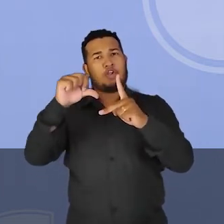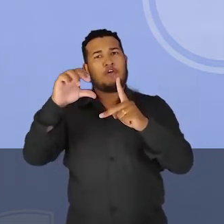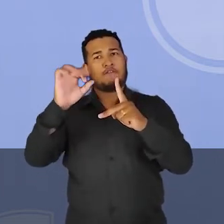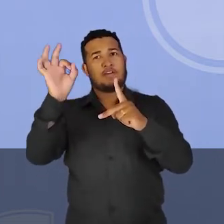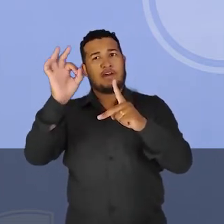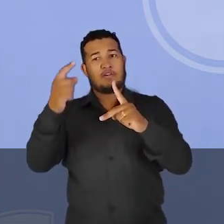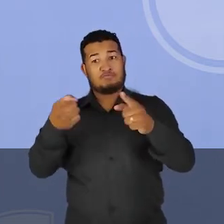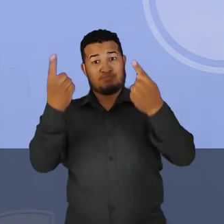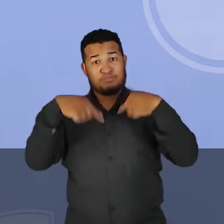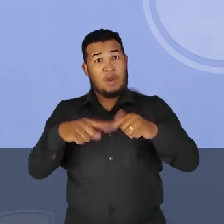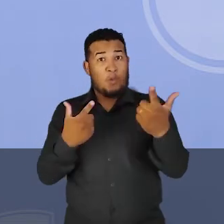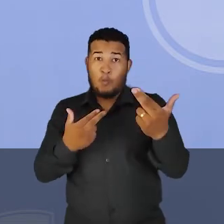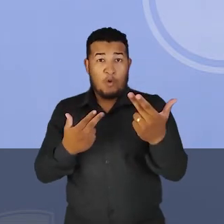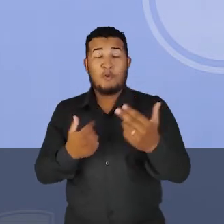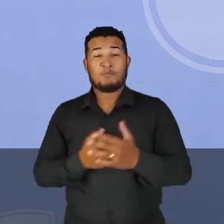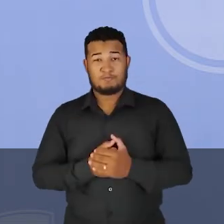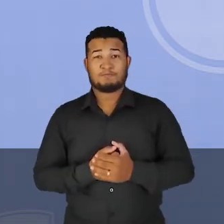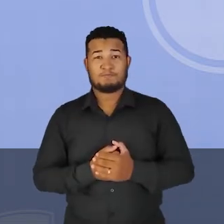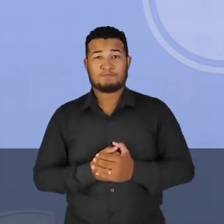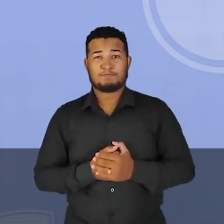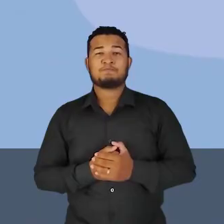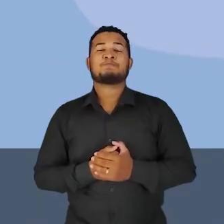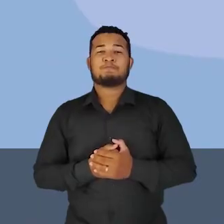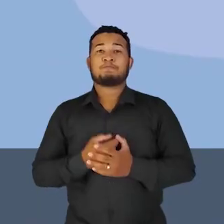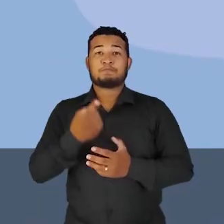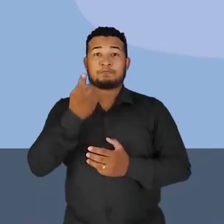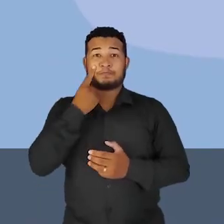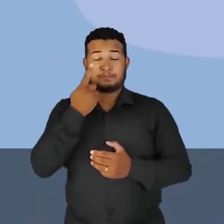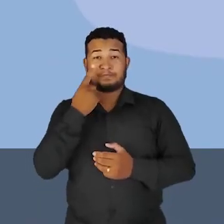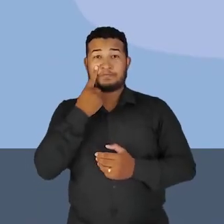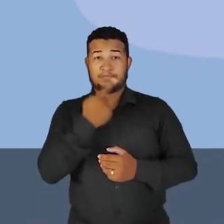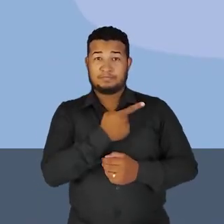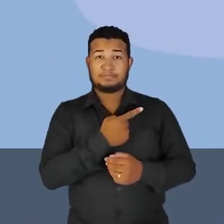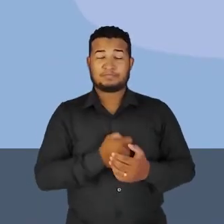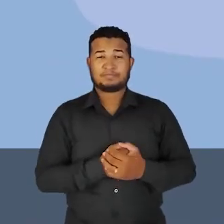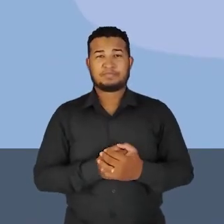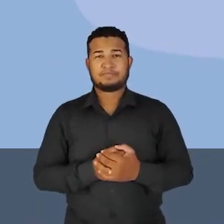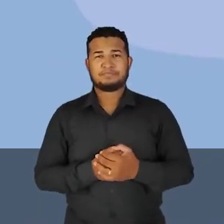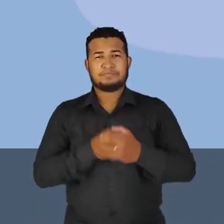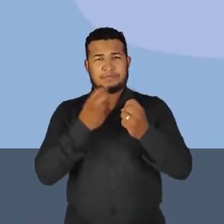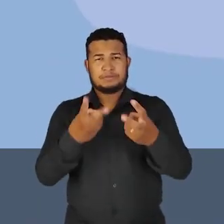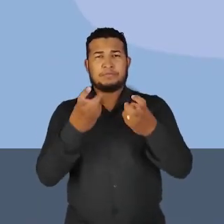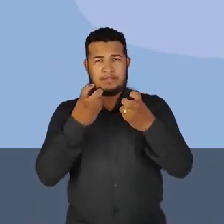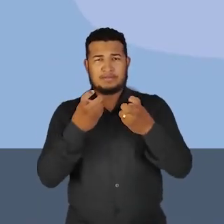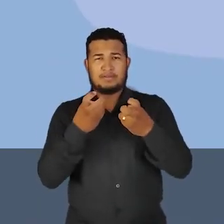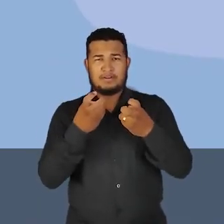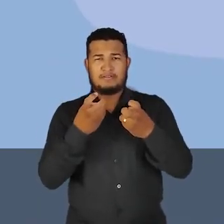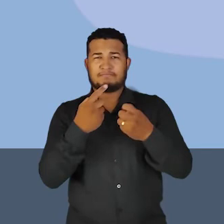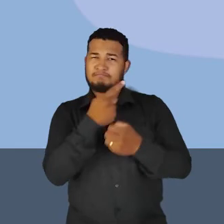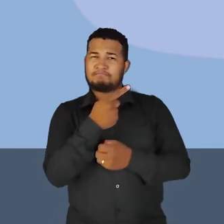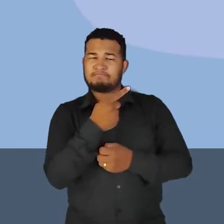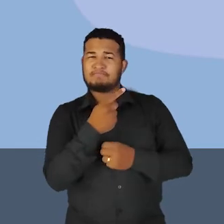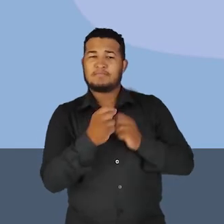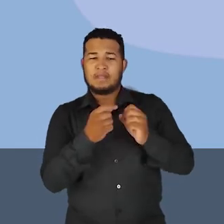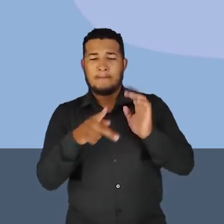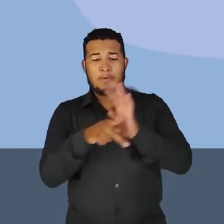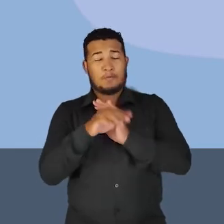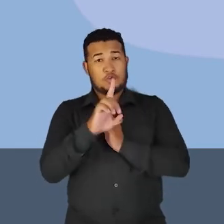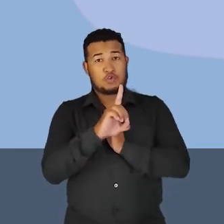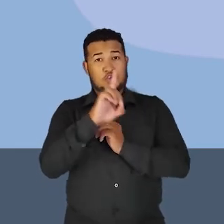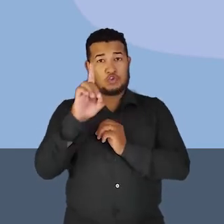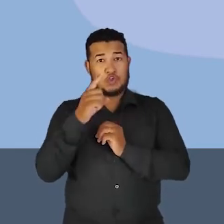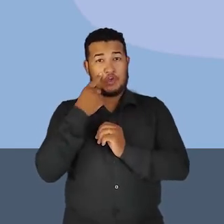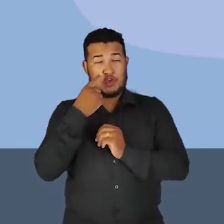triângulo retângulo. Vamos lá, voltar à figura. Observe que do seu lado